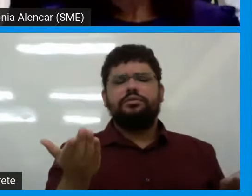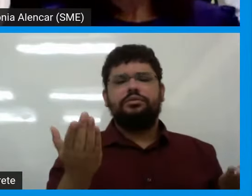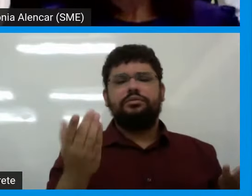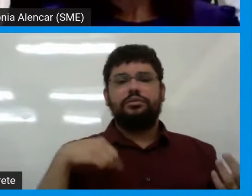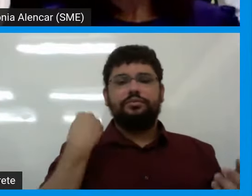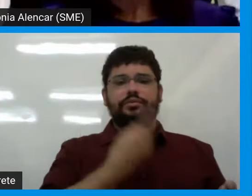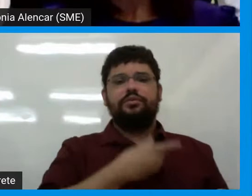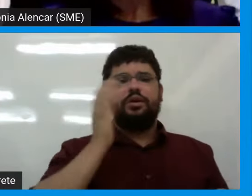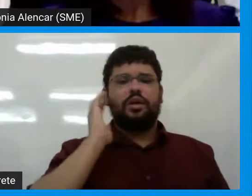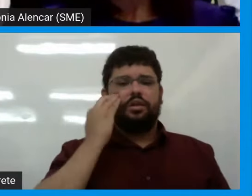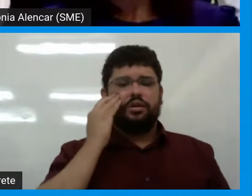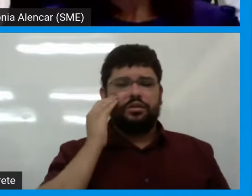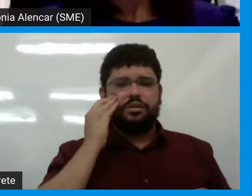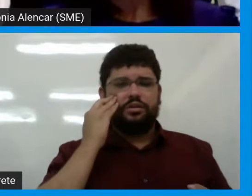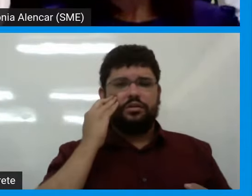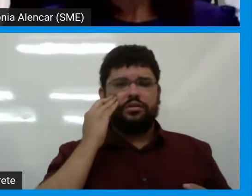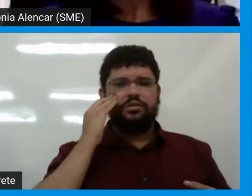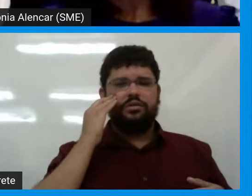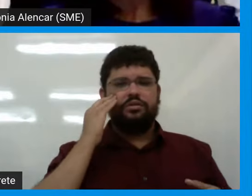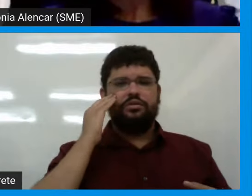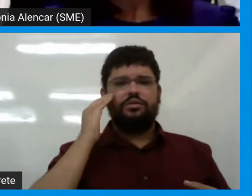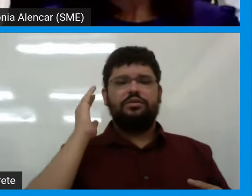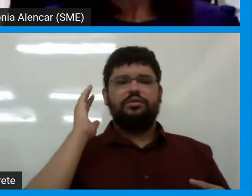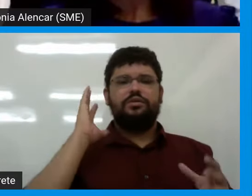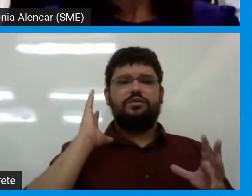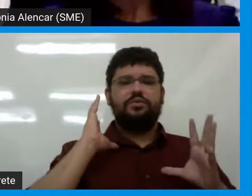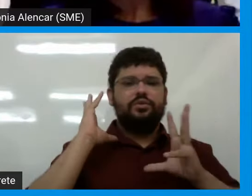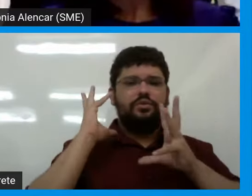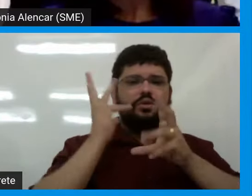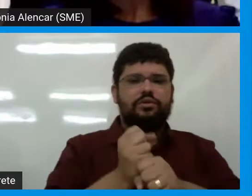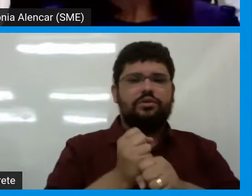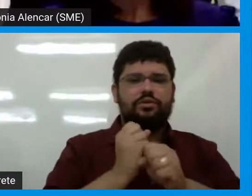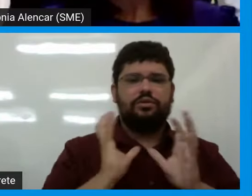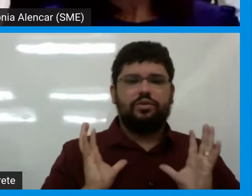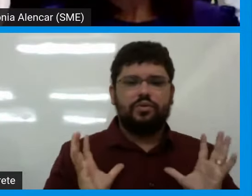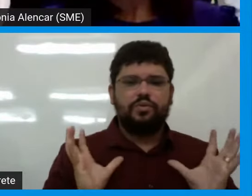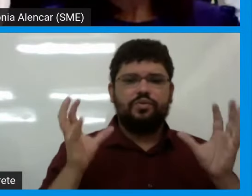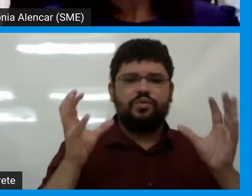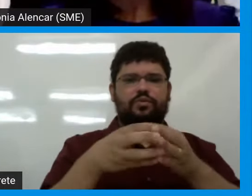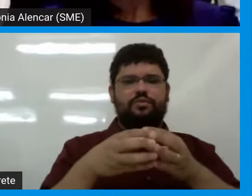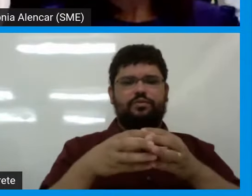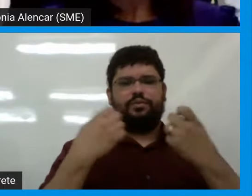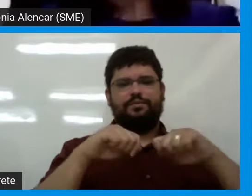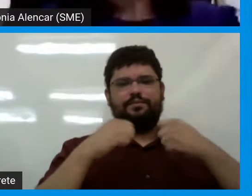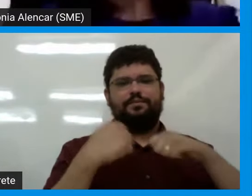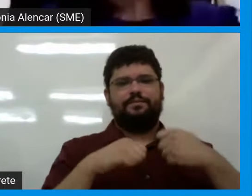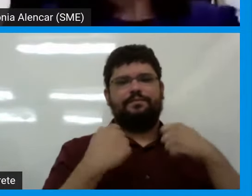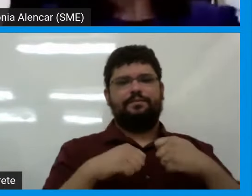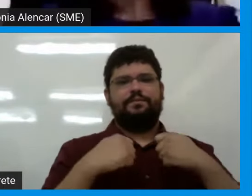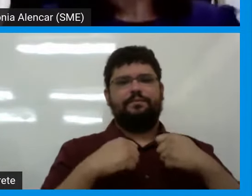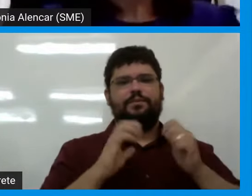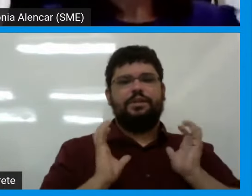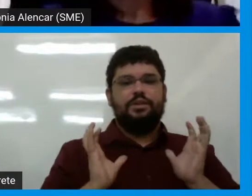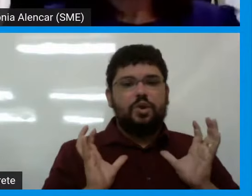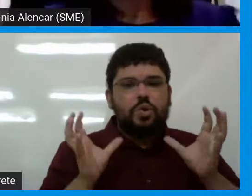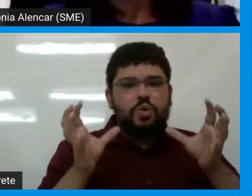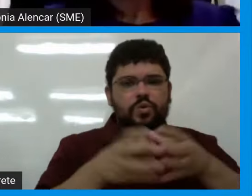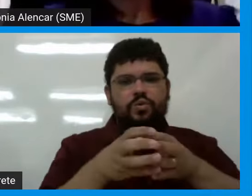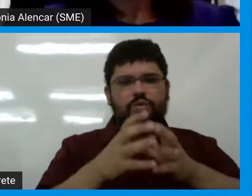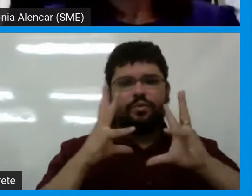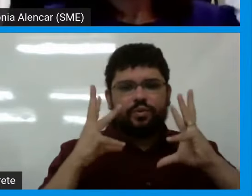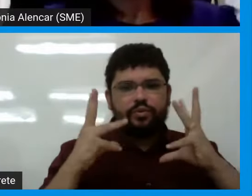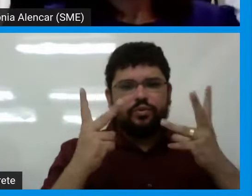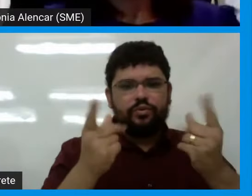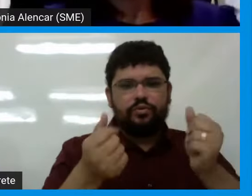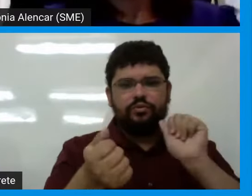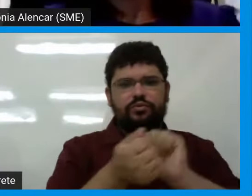entendemos que o resultado, ele é coletivo. Precisa que o fazer também o seja. Para que nós